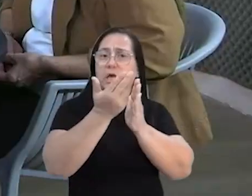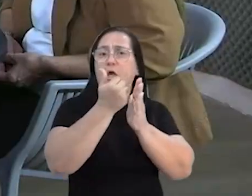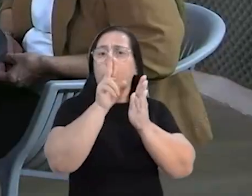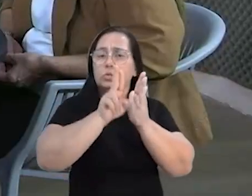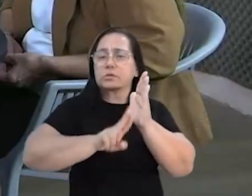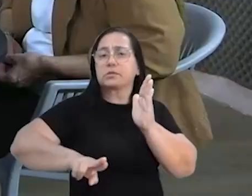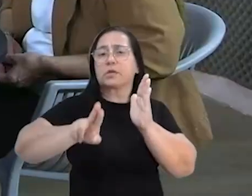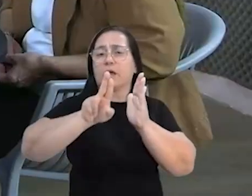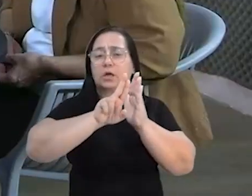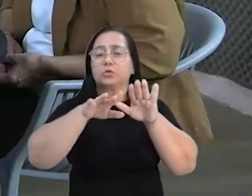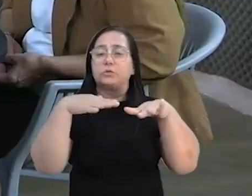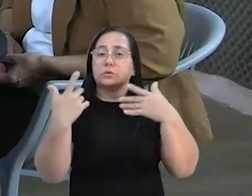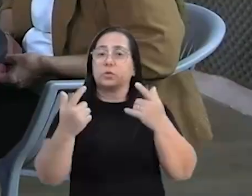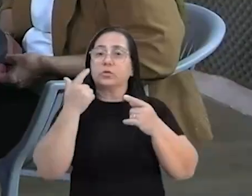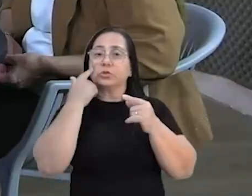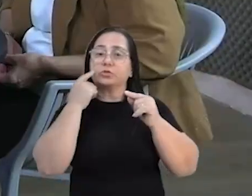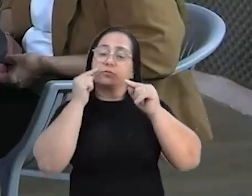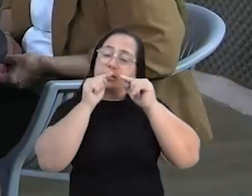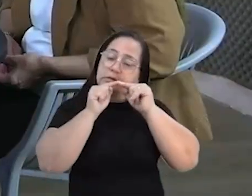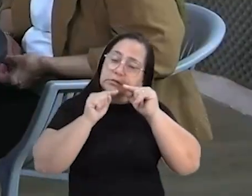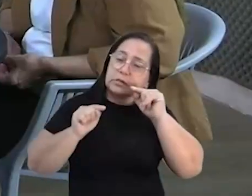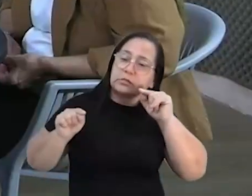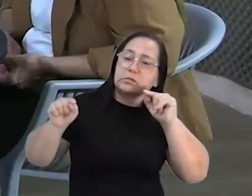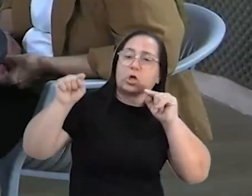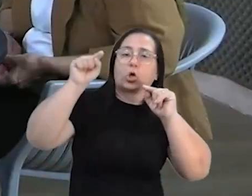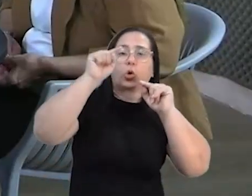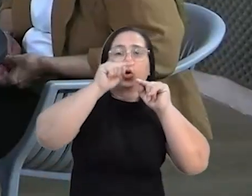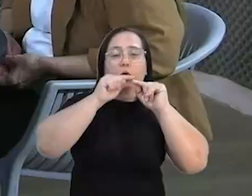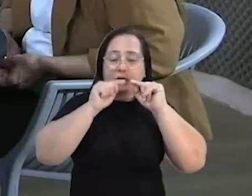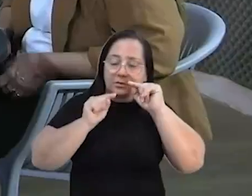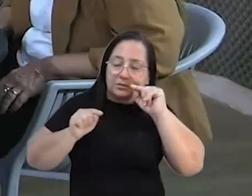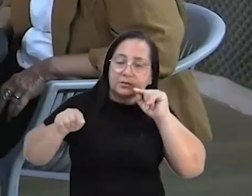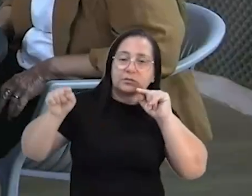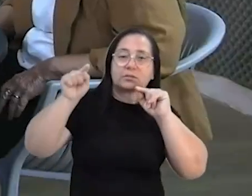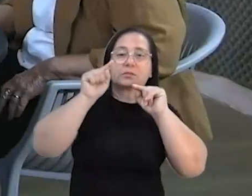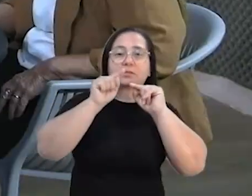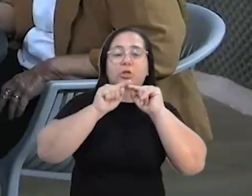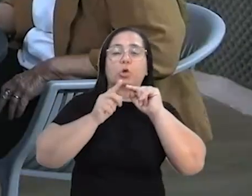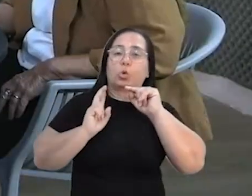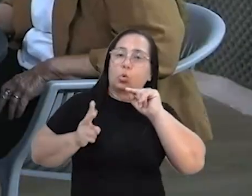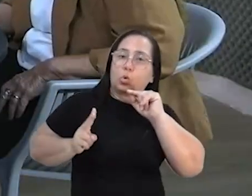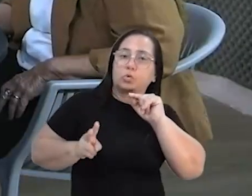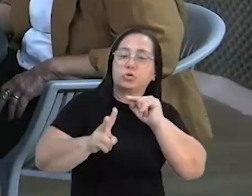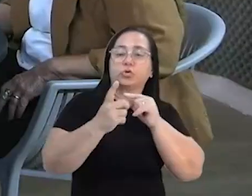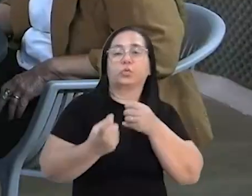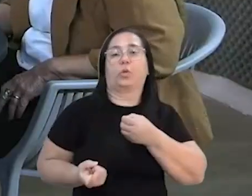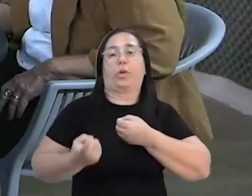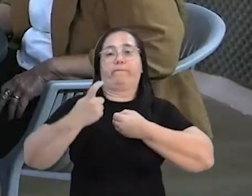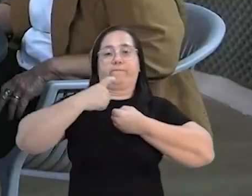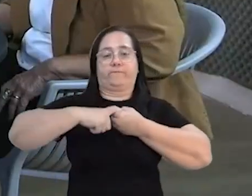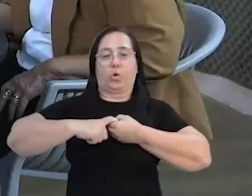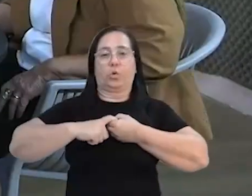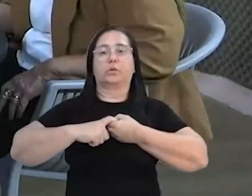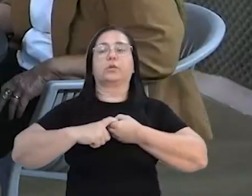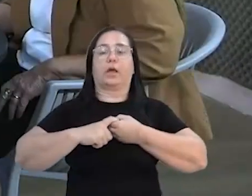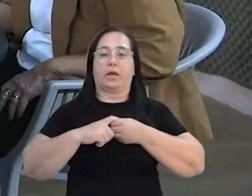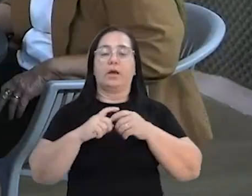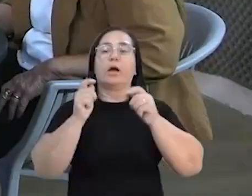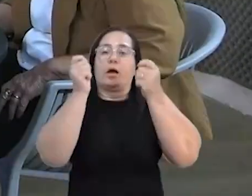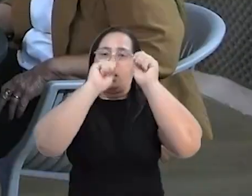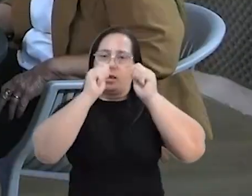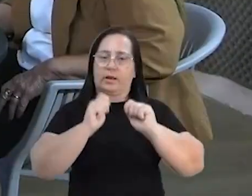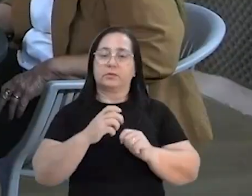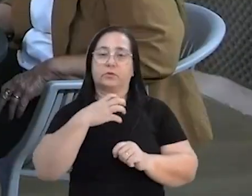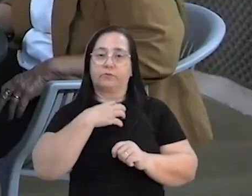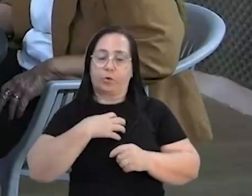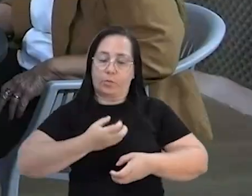aí a gente vê esse ciclo, né? Esse ciclo sem fim, vamos dizer assim, que volta em torno da arte, da forma como a